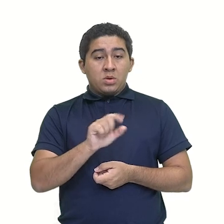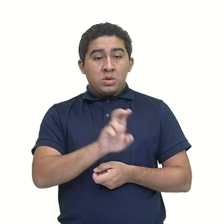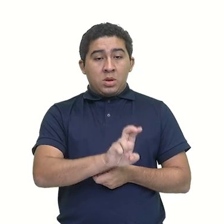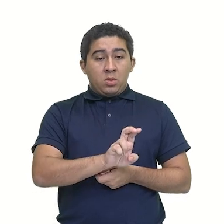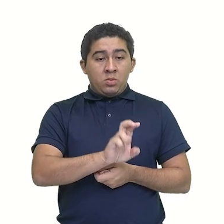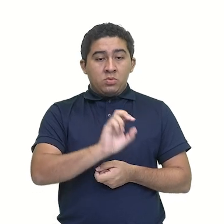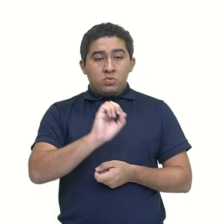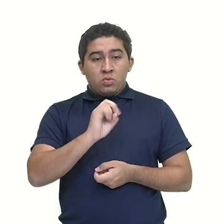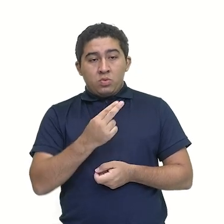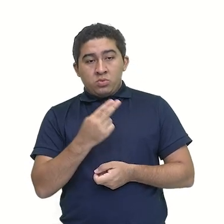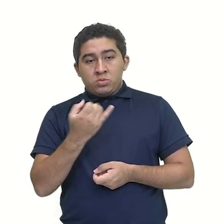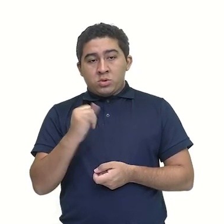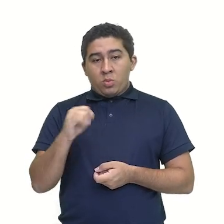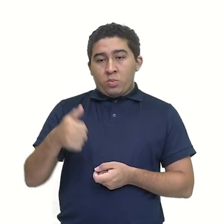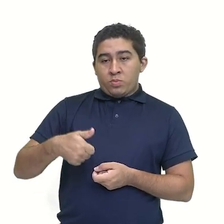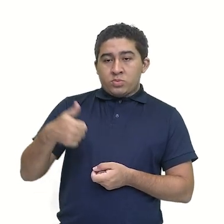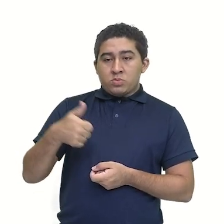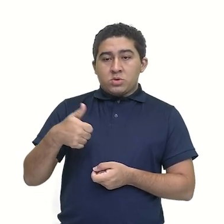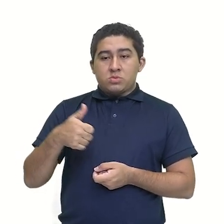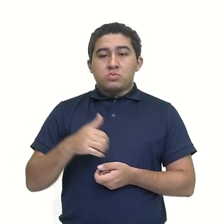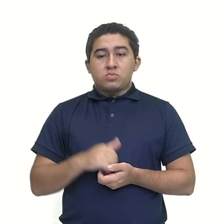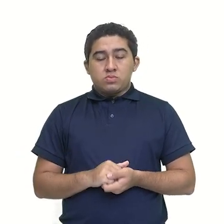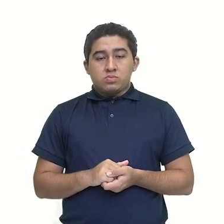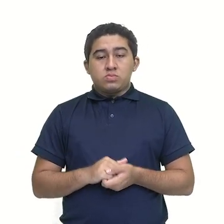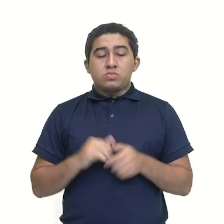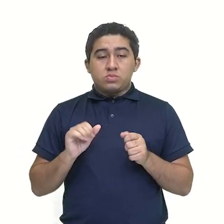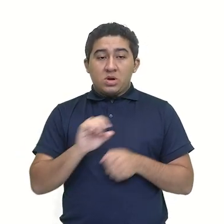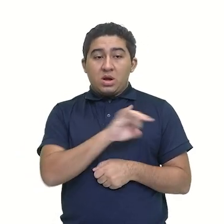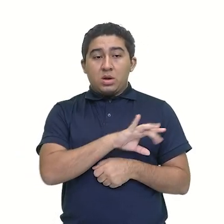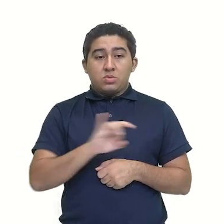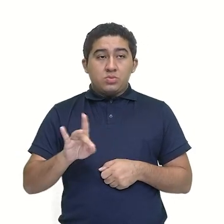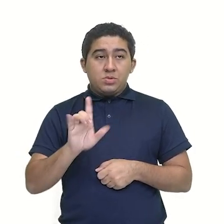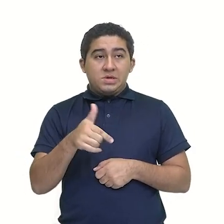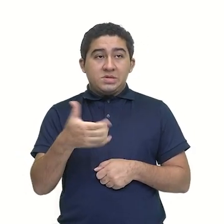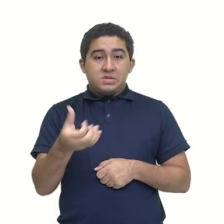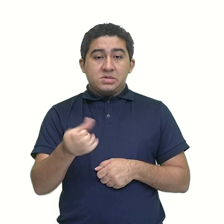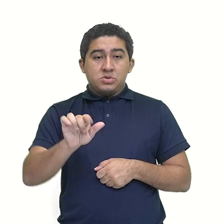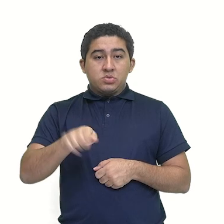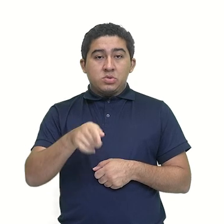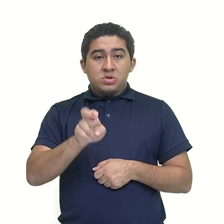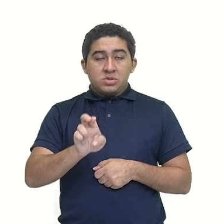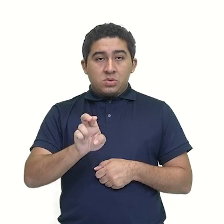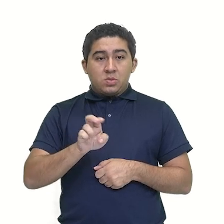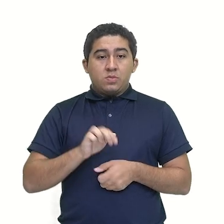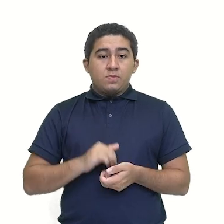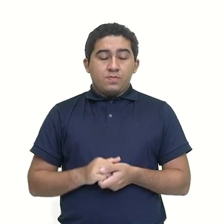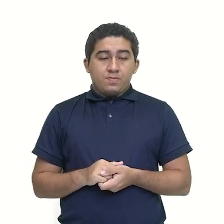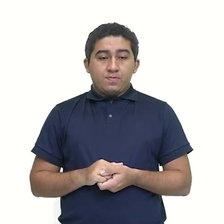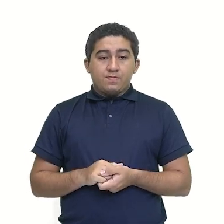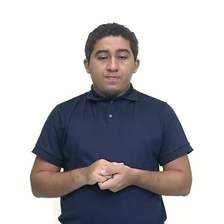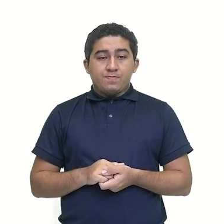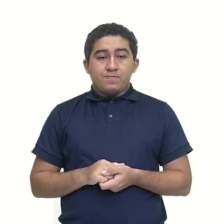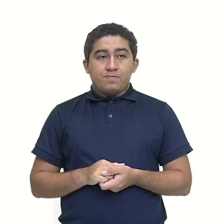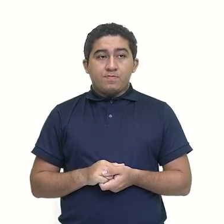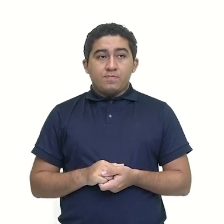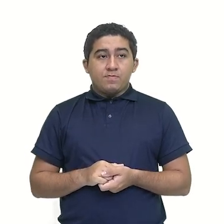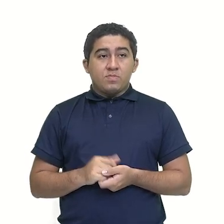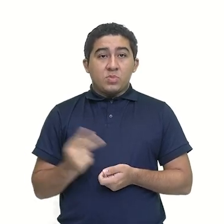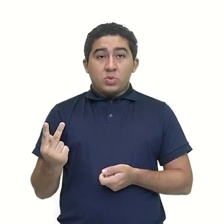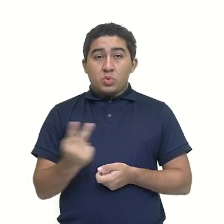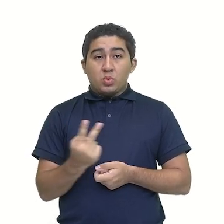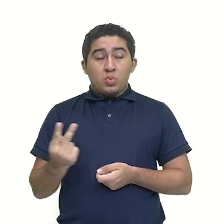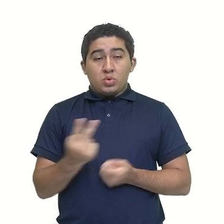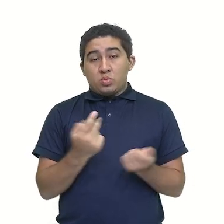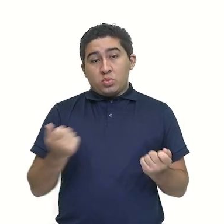diante do primeiro caso, né? Cada um aqui vale 6,5. Tá? Então são duas